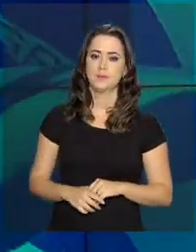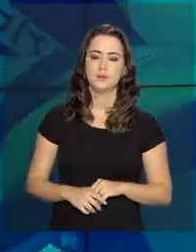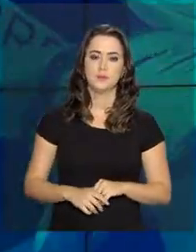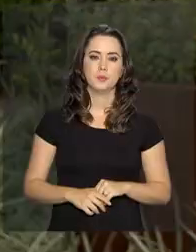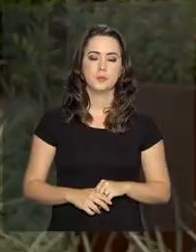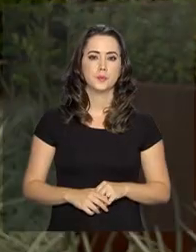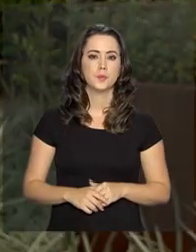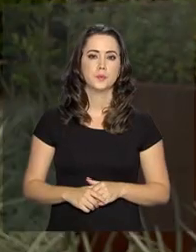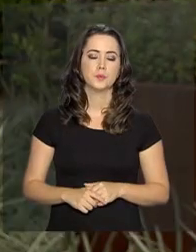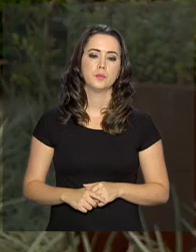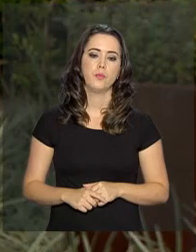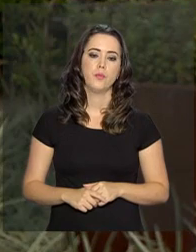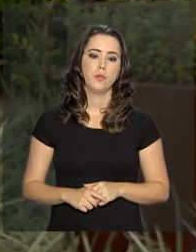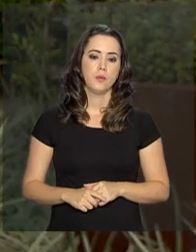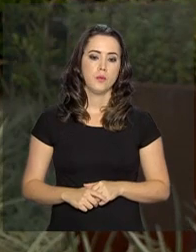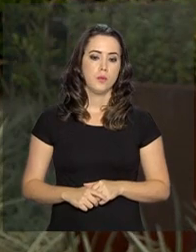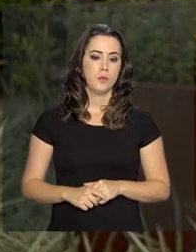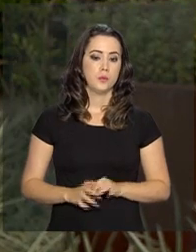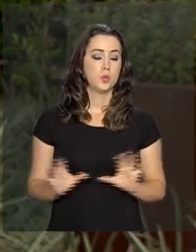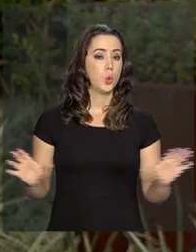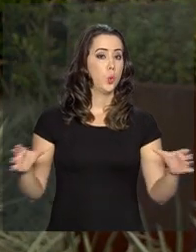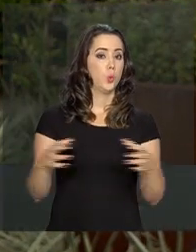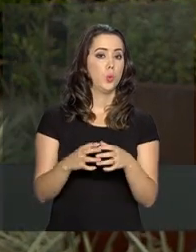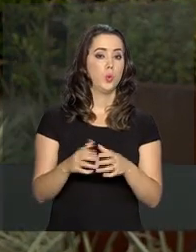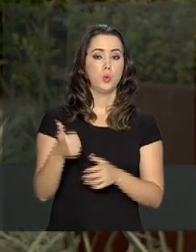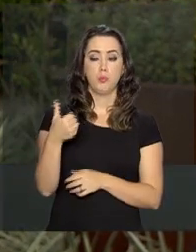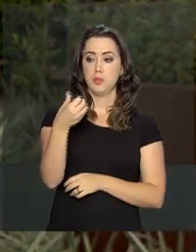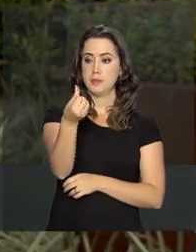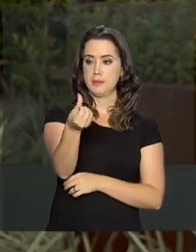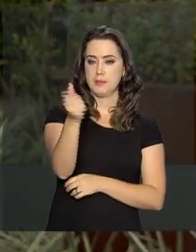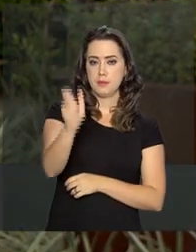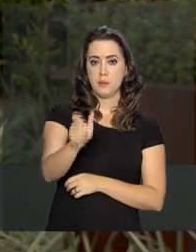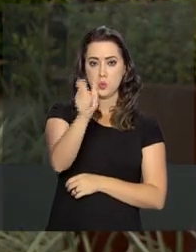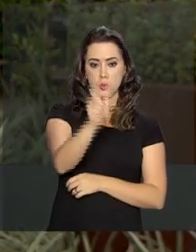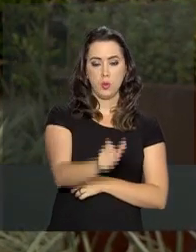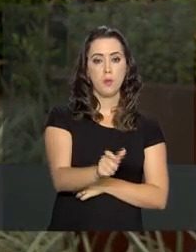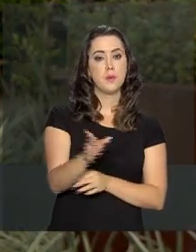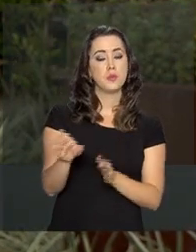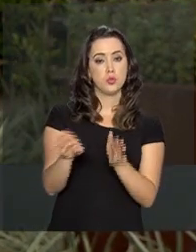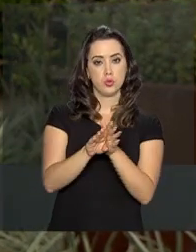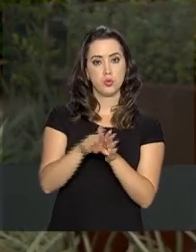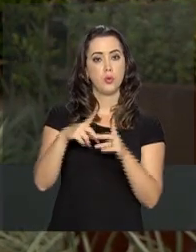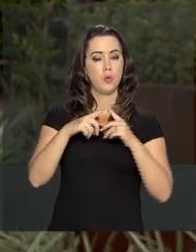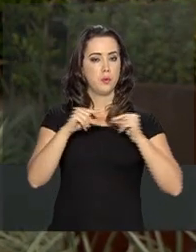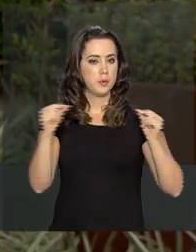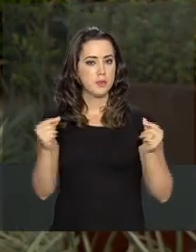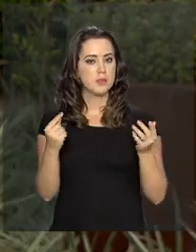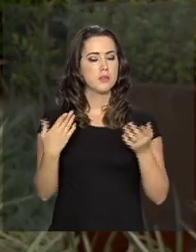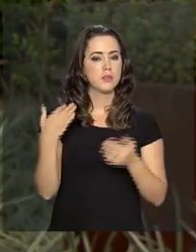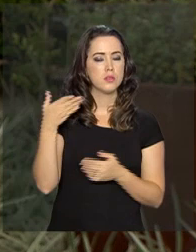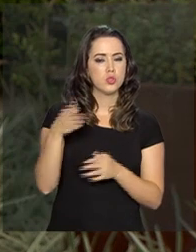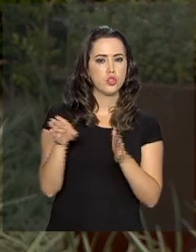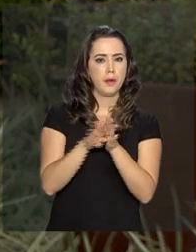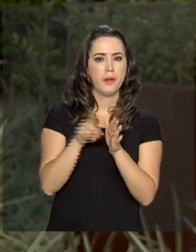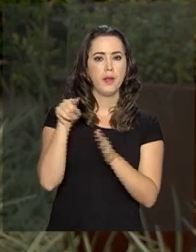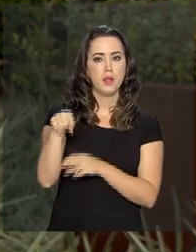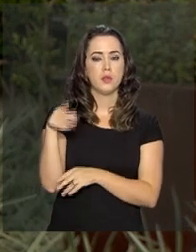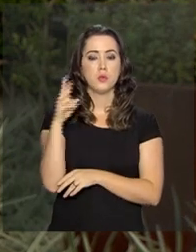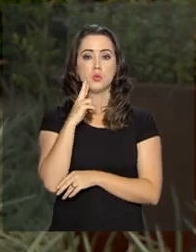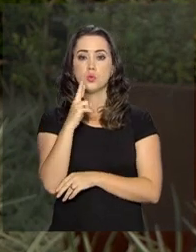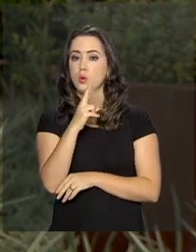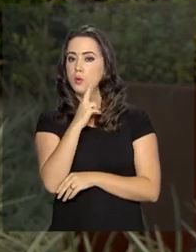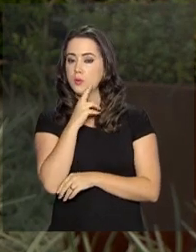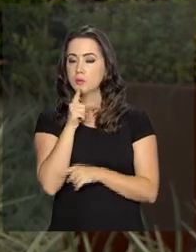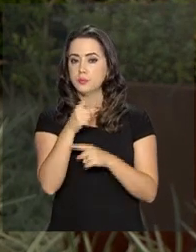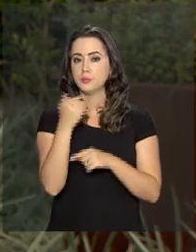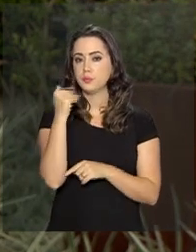Fernandes. Um grupo de 16 venezuelanos desembarcou em Brasília. Eles vieram de Boa Vista, capital de